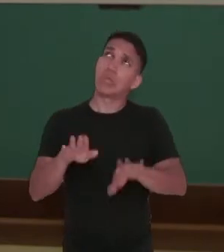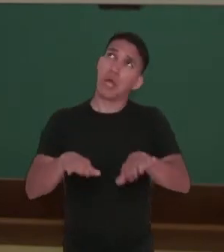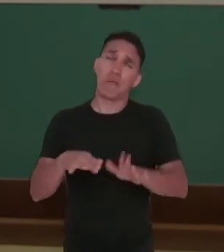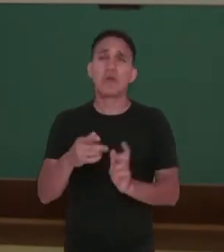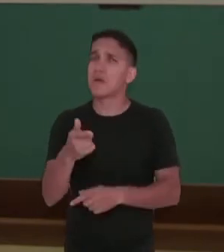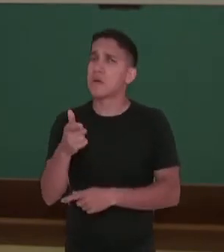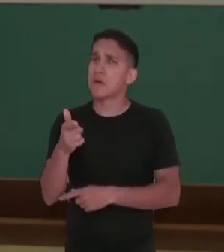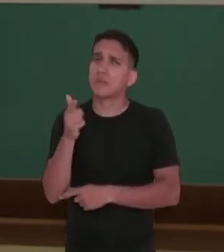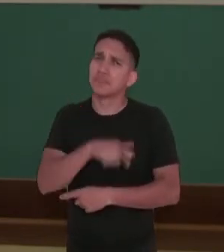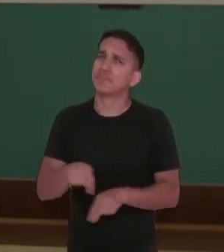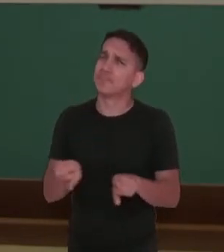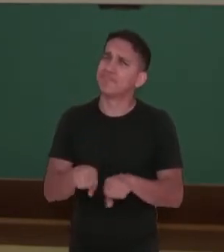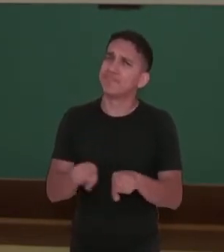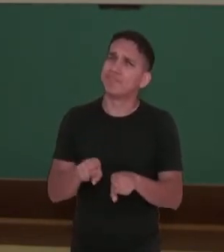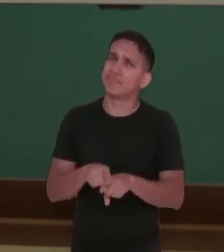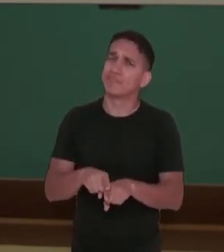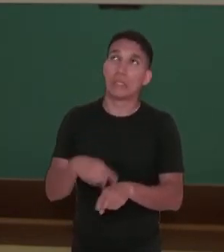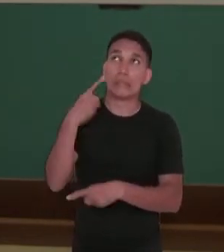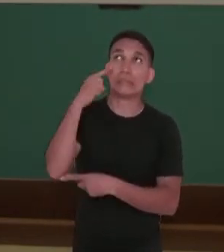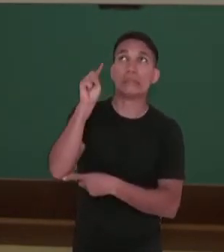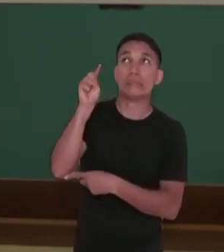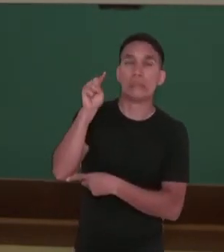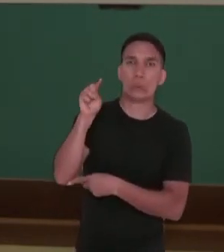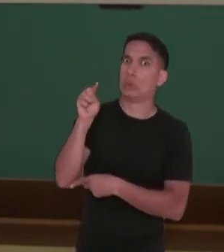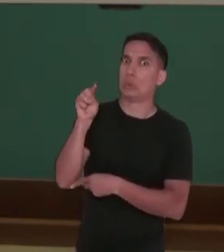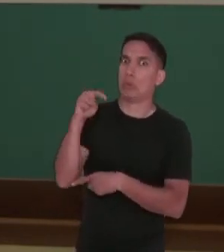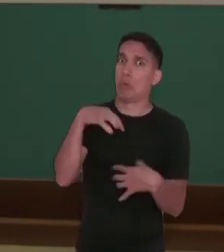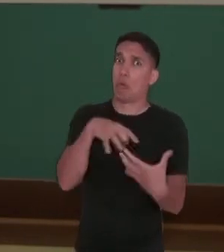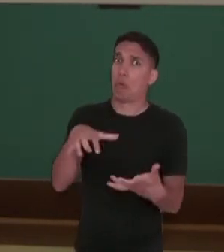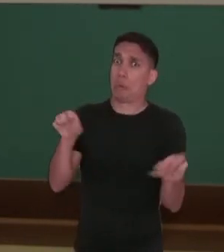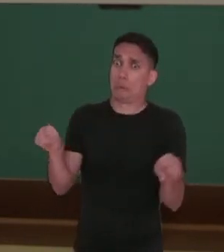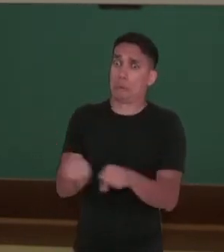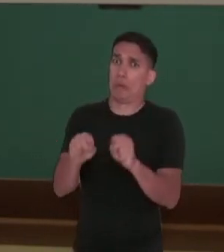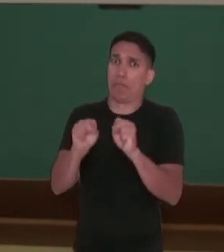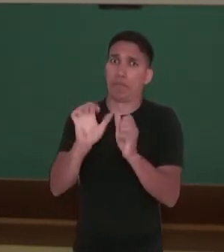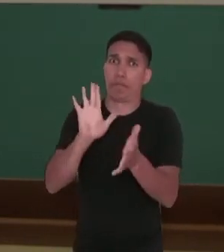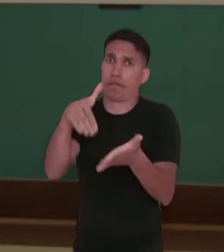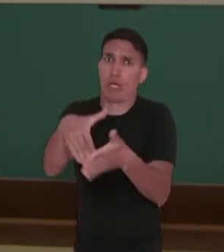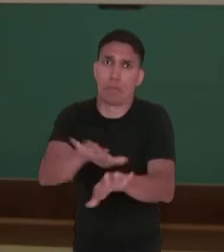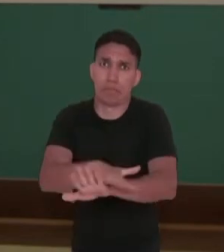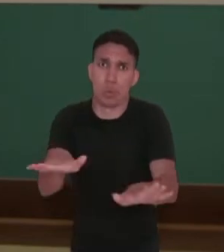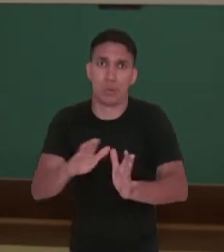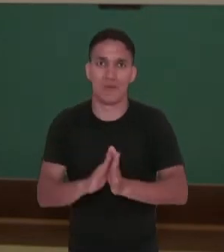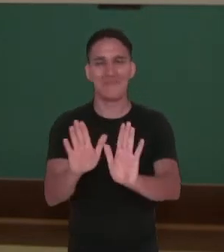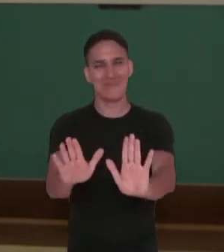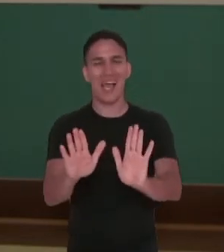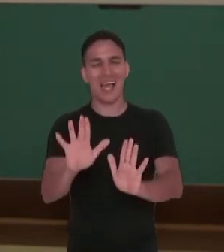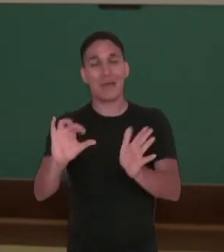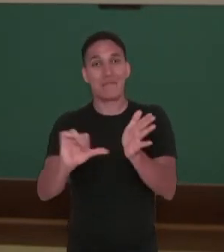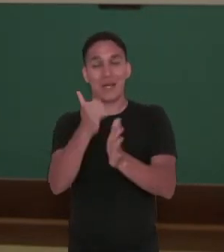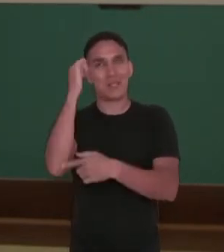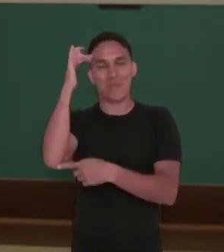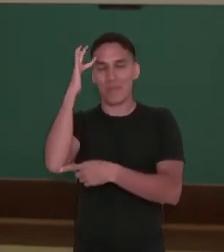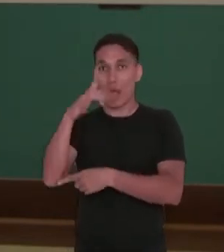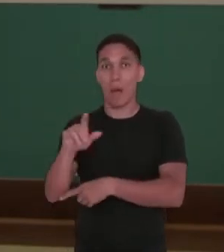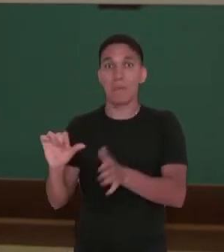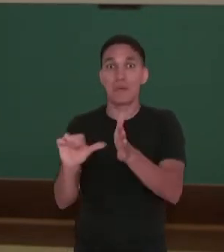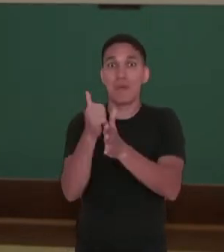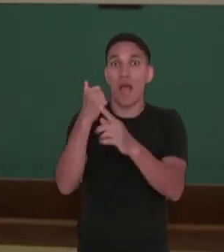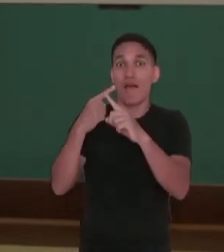era bem possível que tivesse pensando que era o fim do mundo. Mas imagine a primeira vez que foi